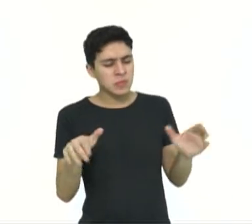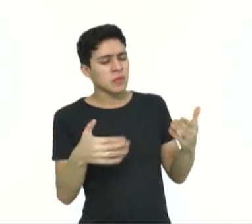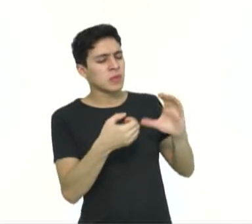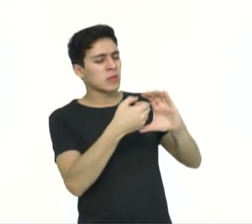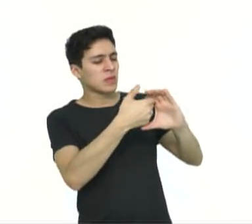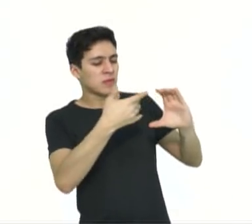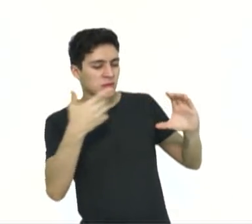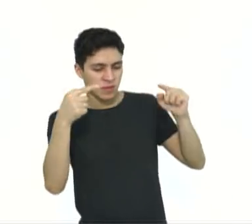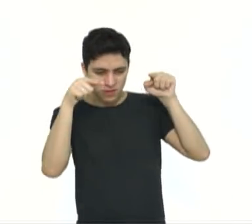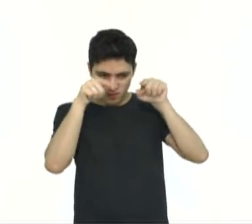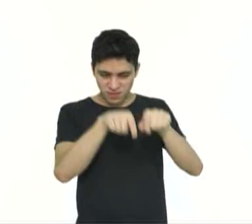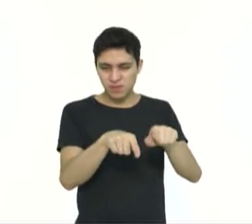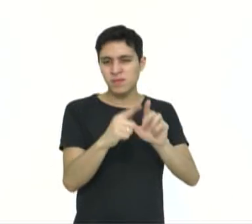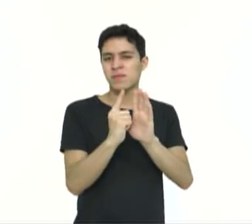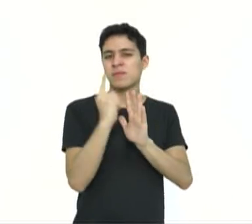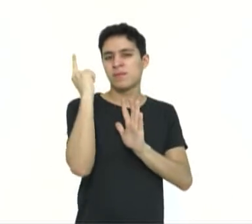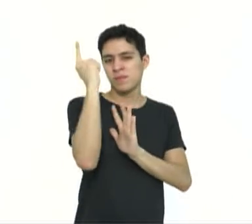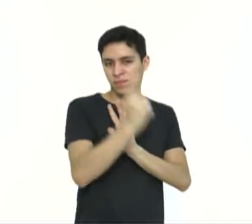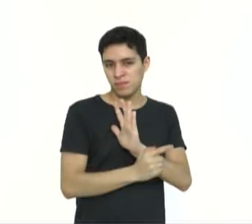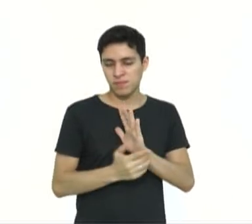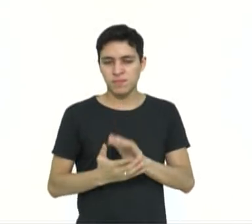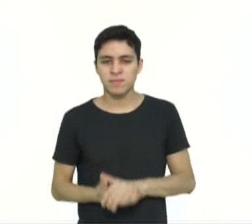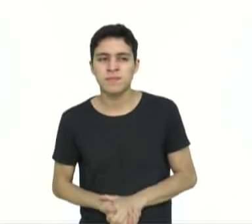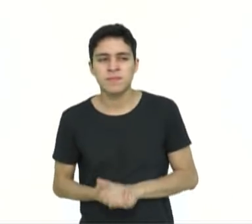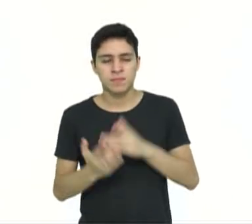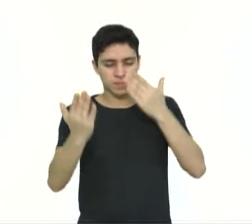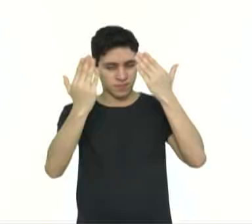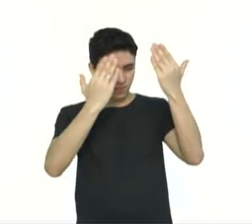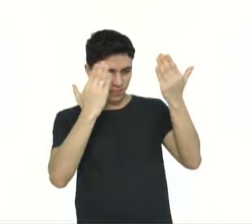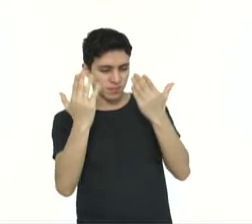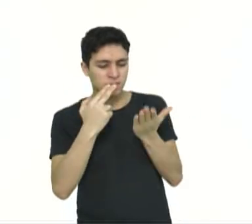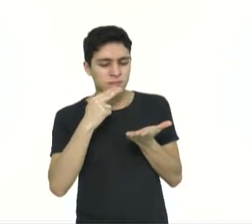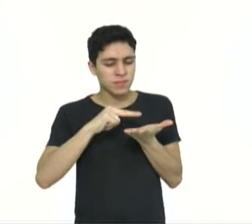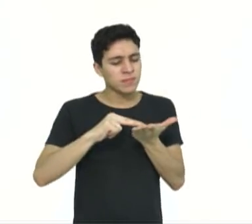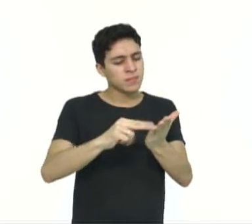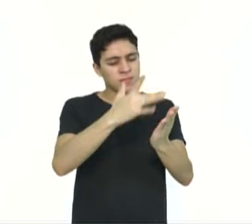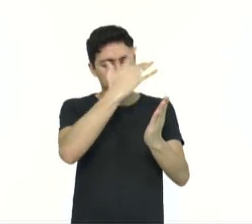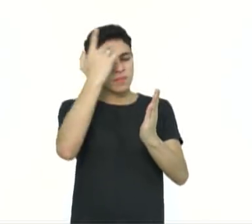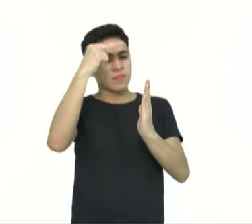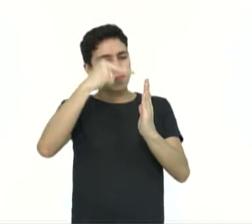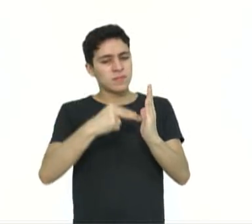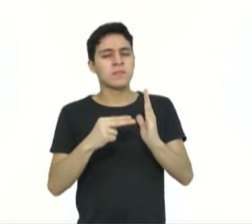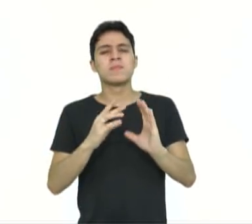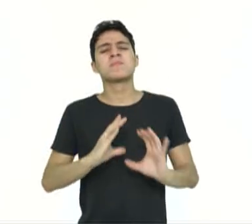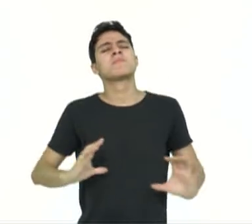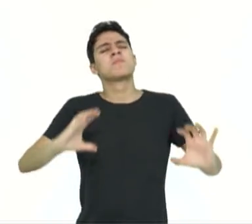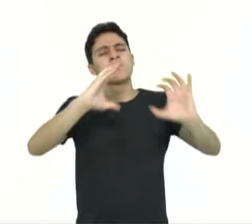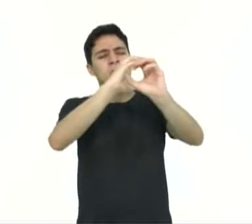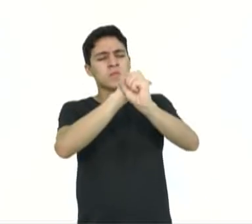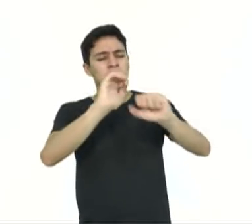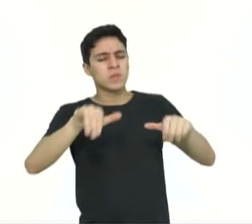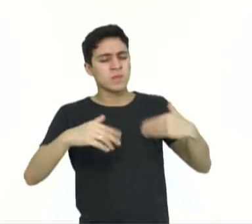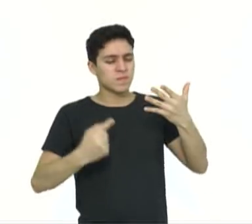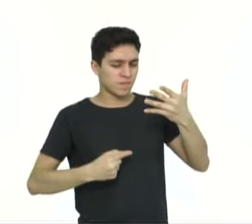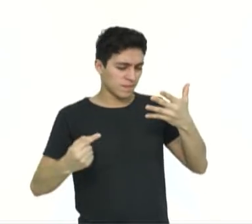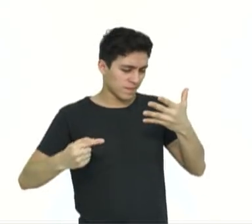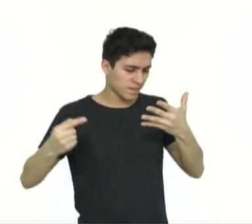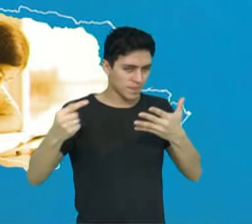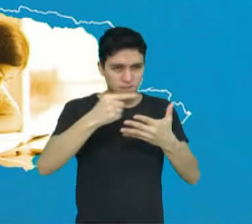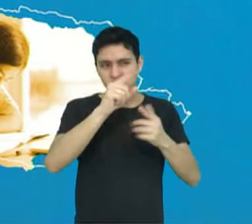características deste gênero. Analisamos uma carta do leitor, pontuando alguns